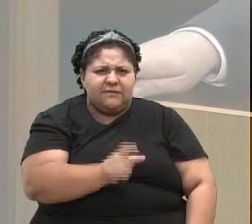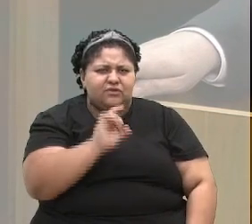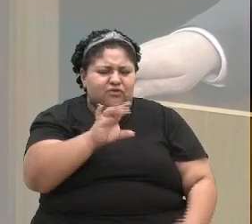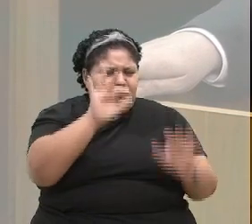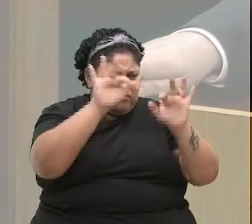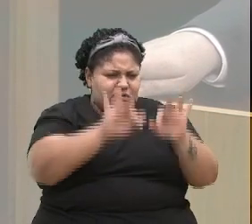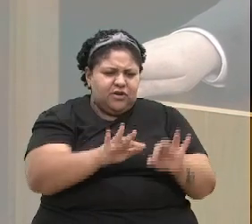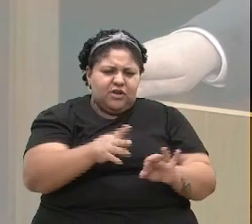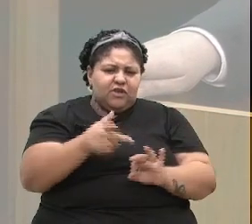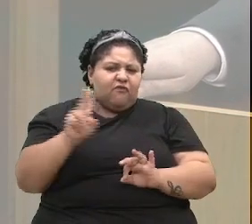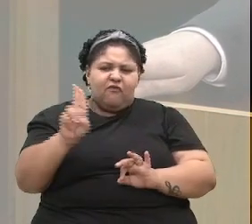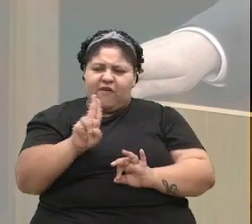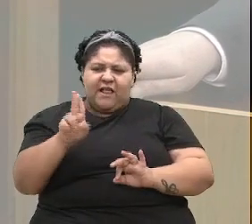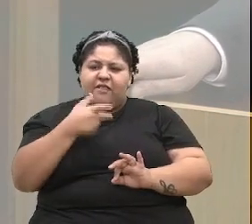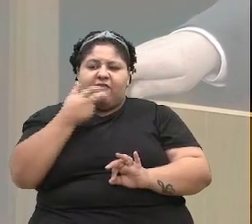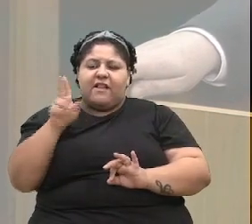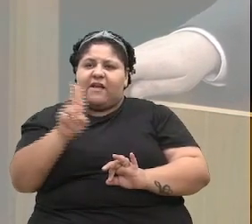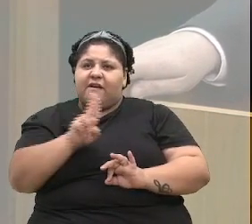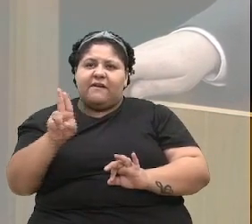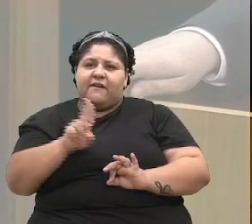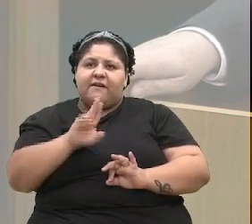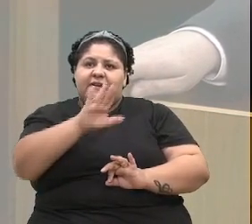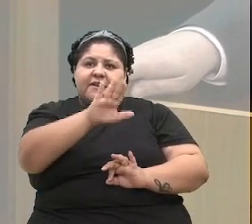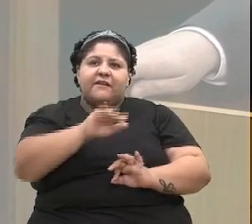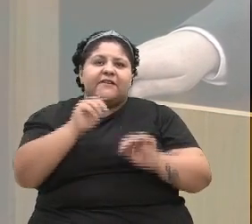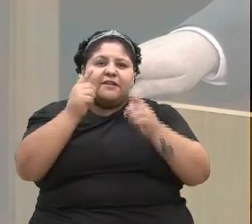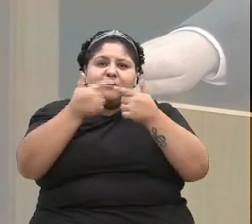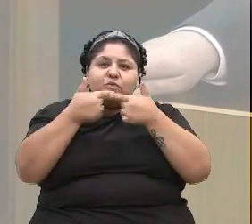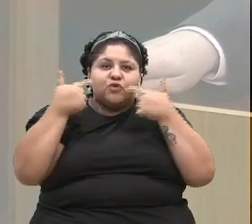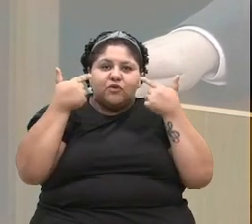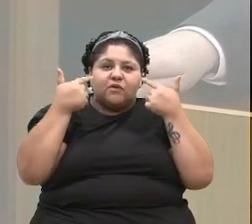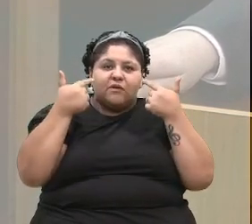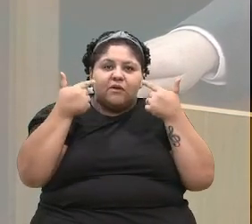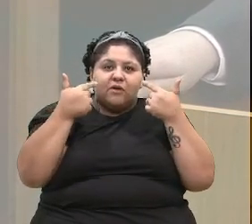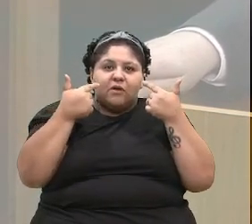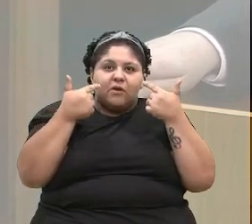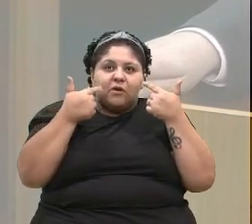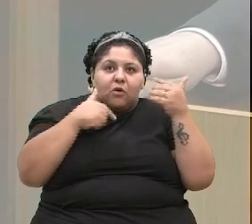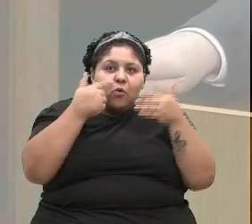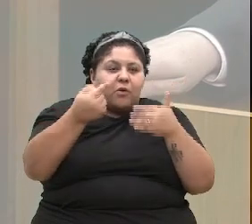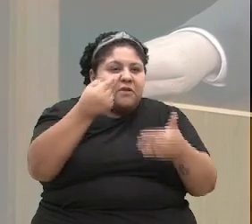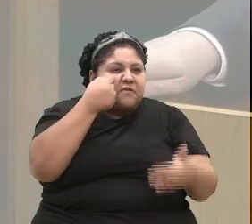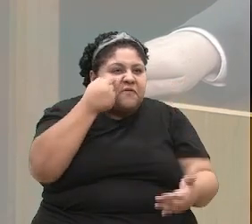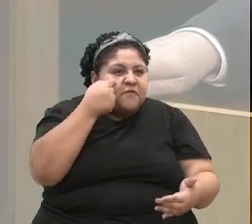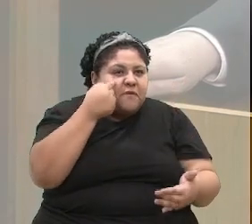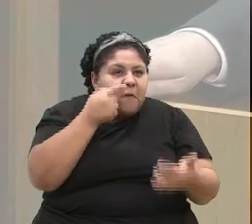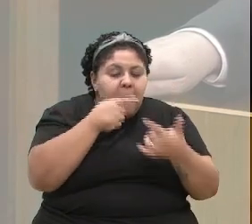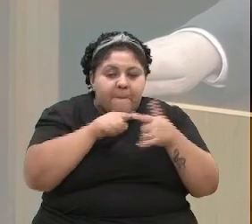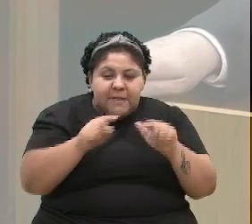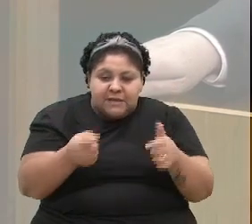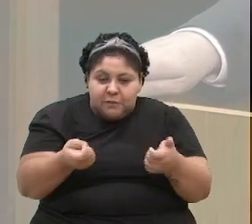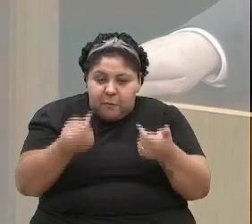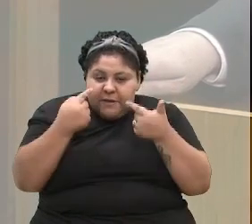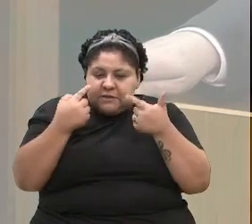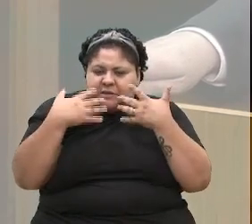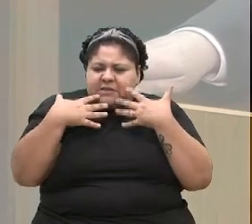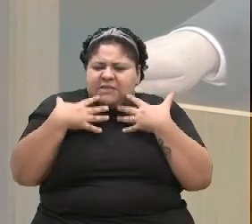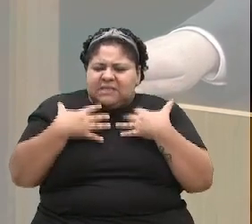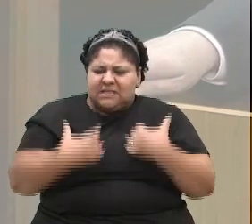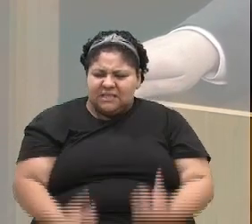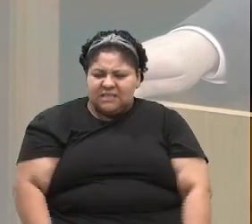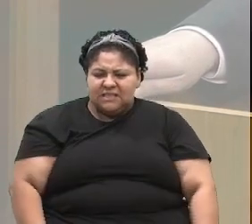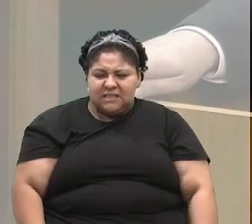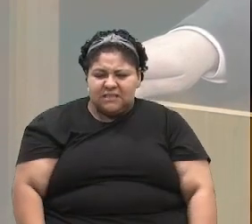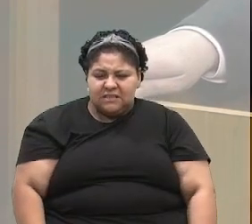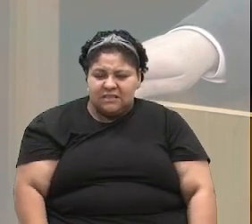vou citar o nome, que ele puxou um sorriso, não sei de onde, quando me viu, mas estava estafado, extenuado, cansado e